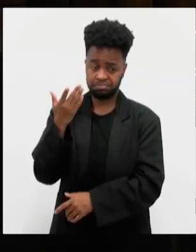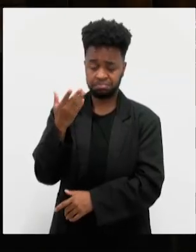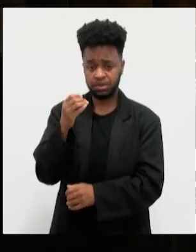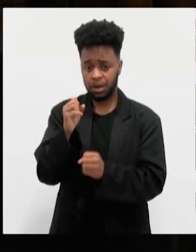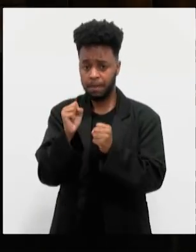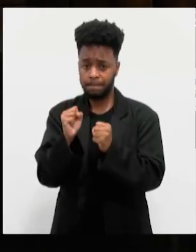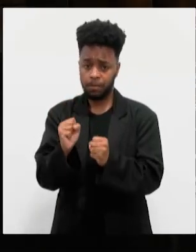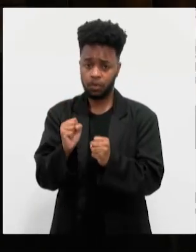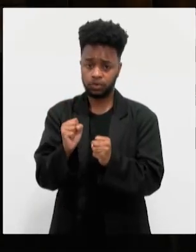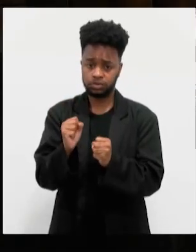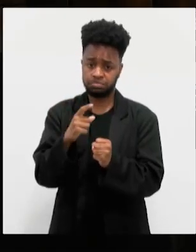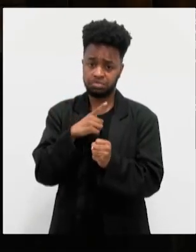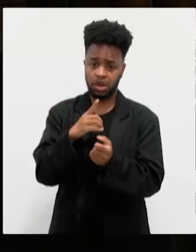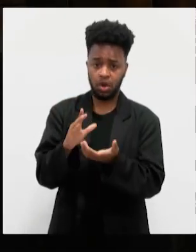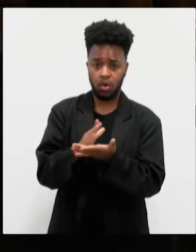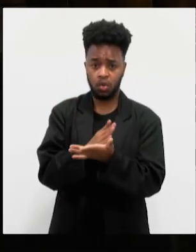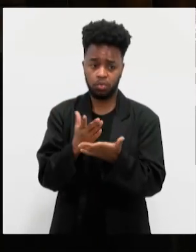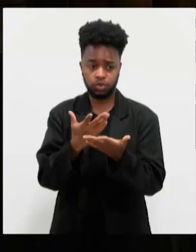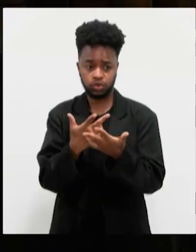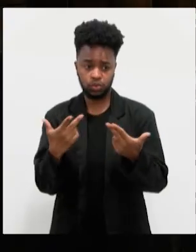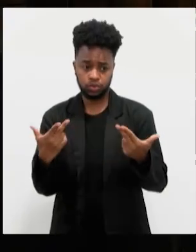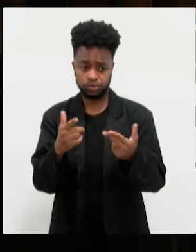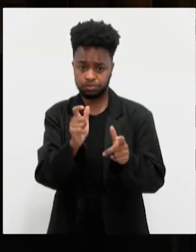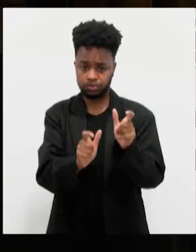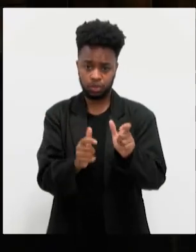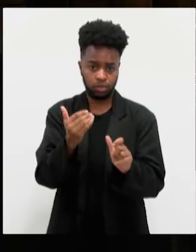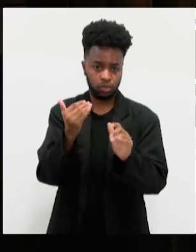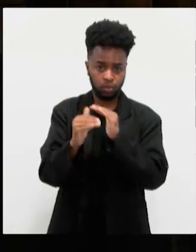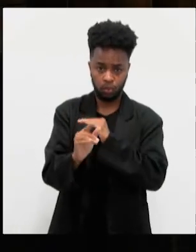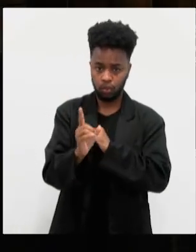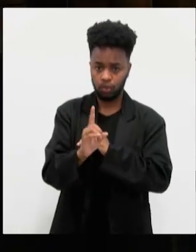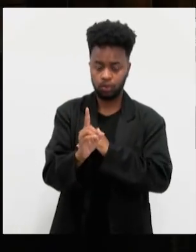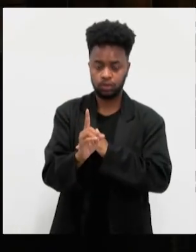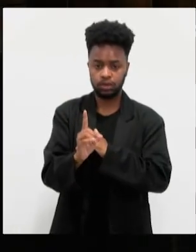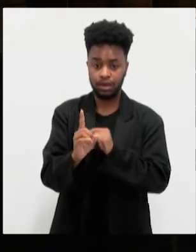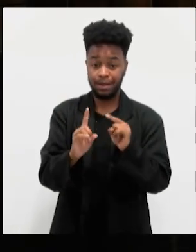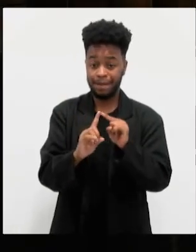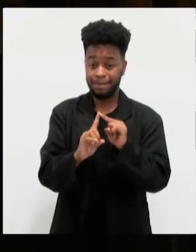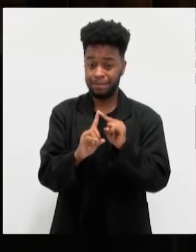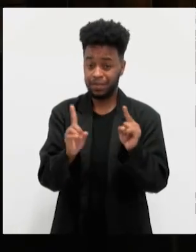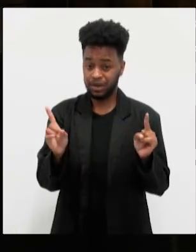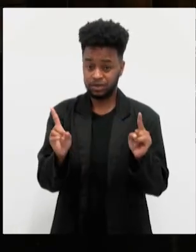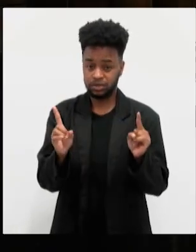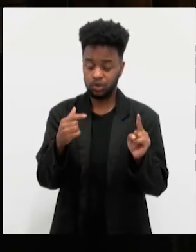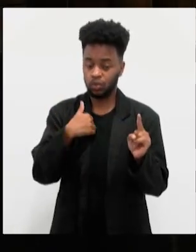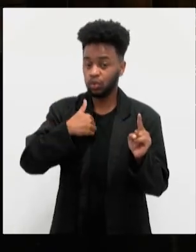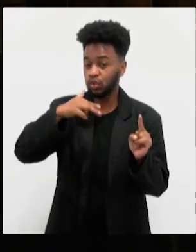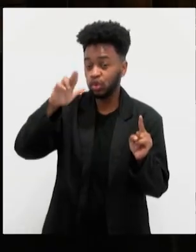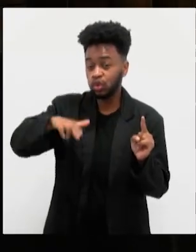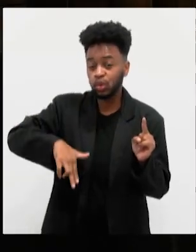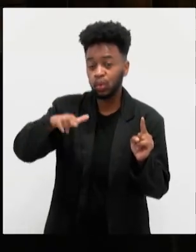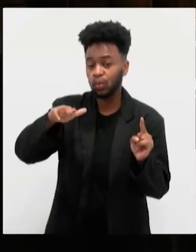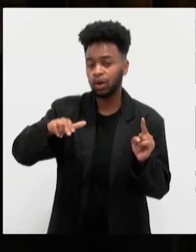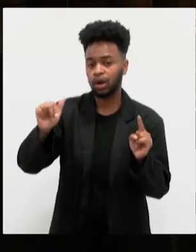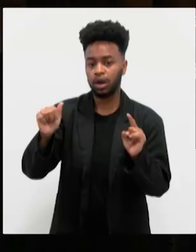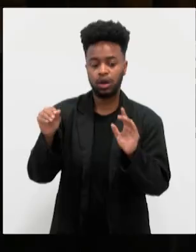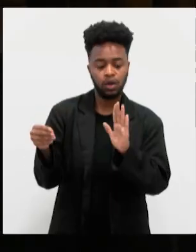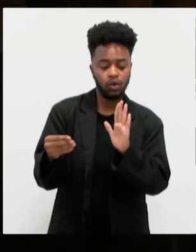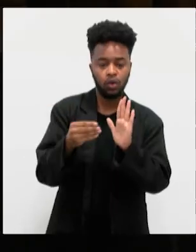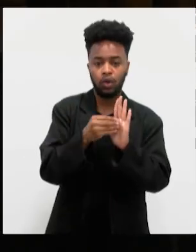algumas coisas que a maioria não concordem, mas jamais incluirei